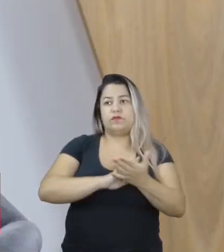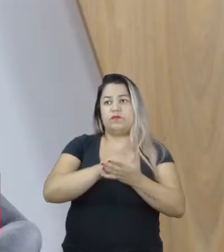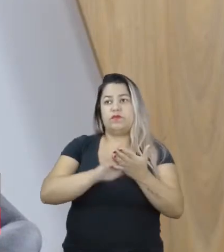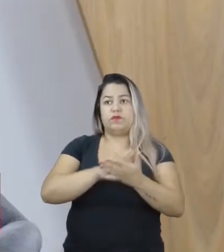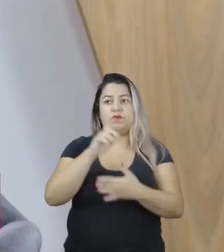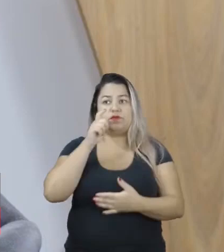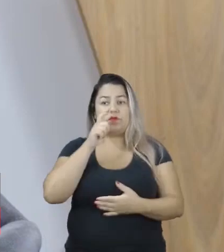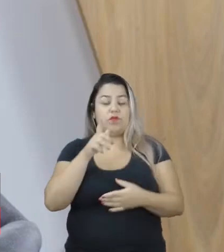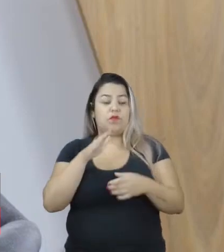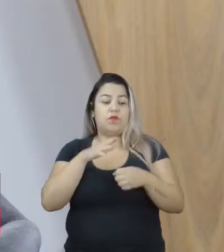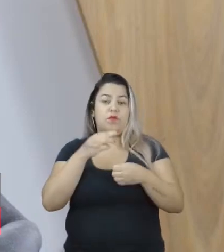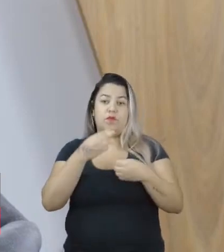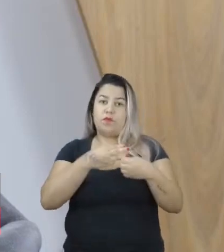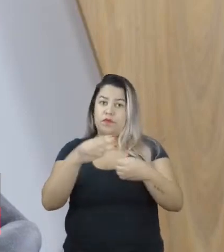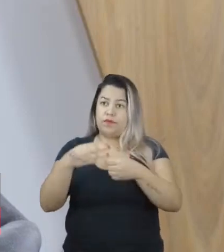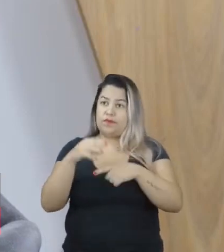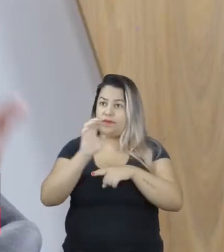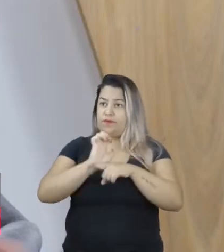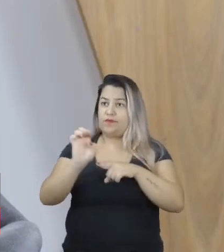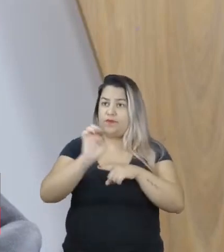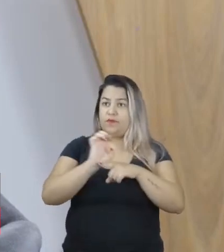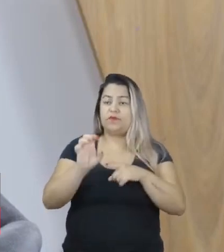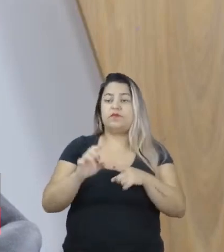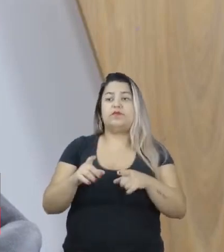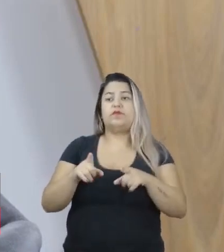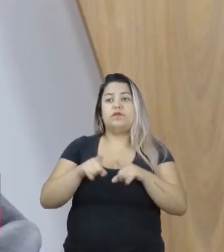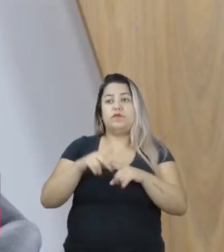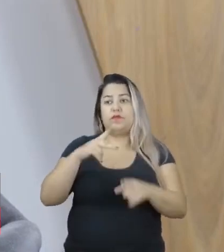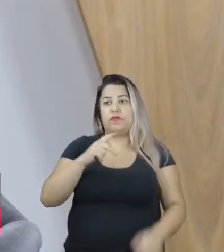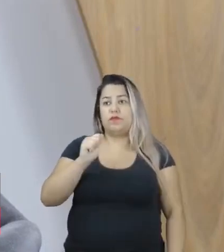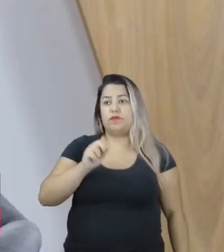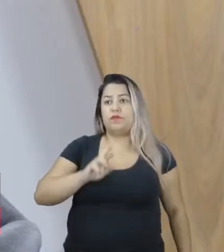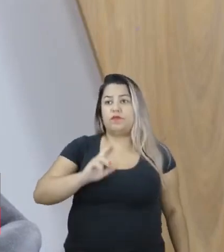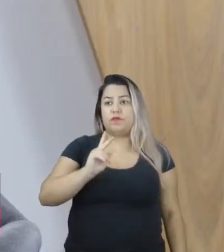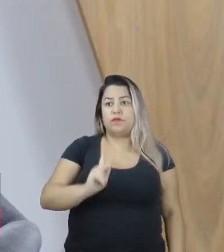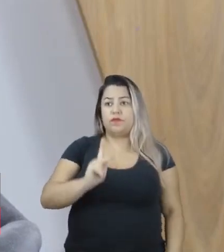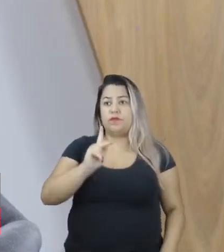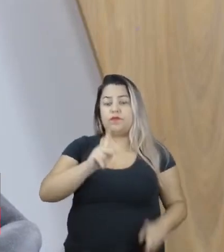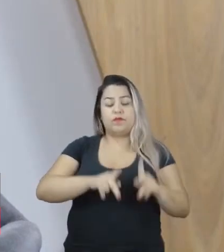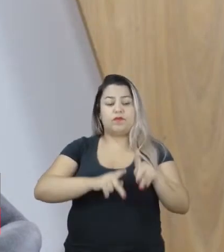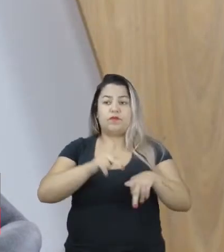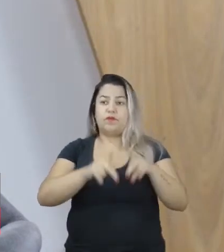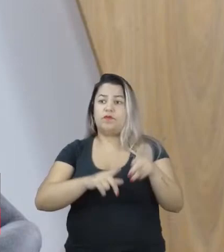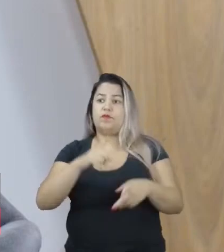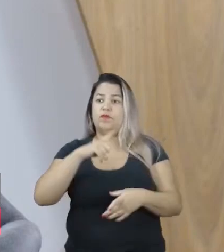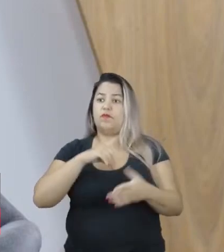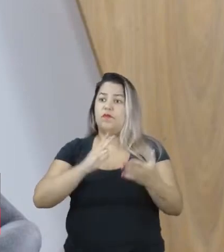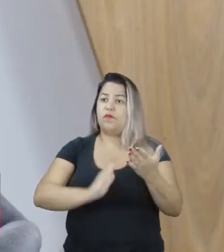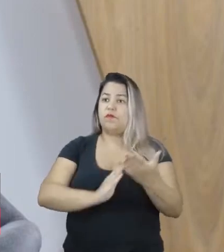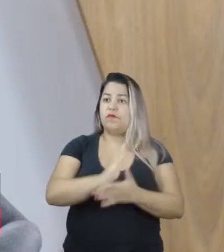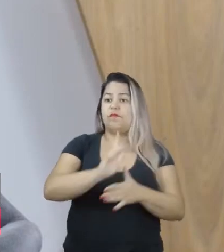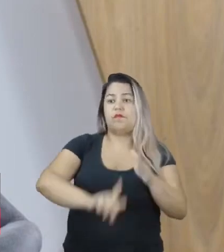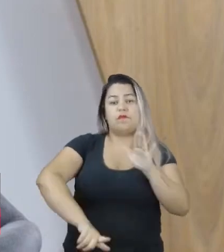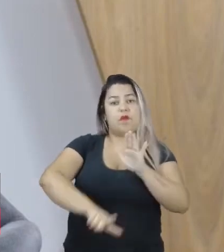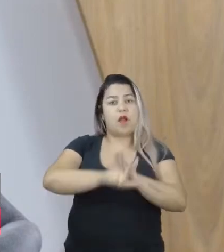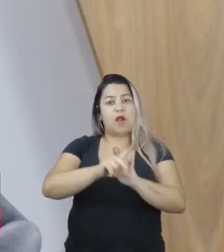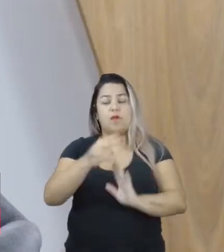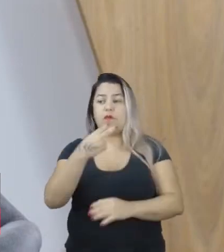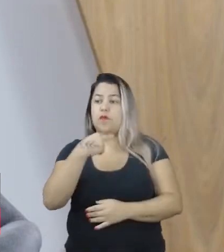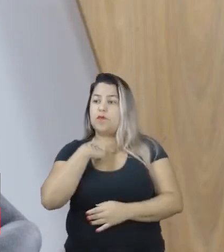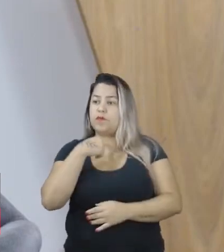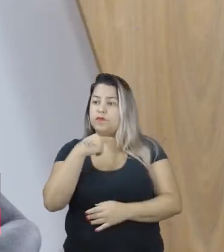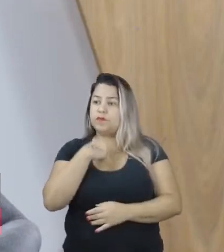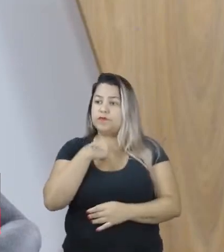nem do estado, em fazer uma área residencial ali, sim um parque para a população. E eles tiveram que aprovar leis para proibir